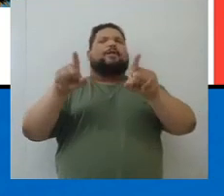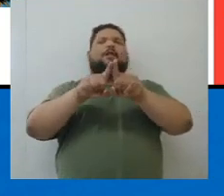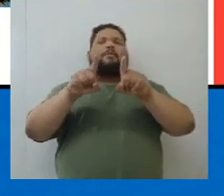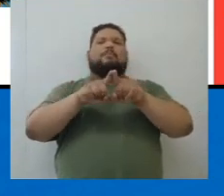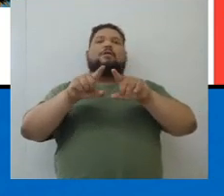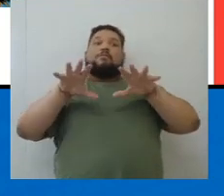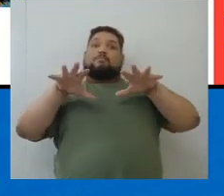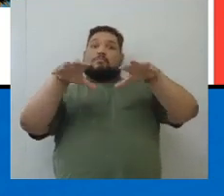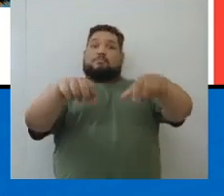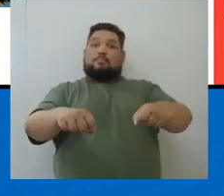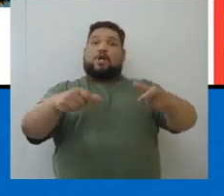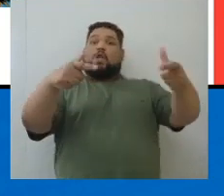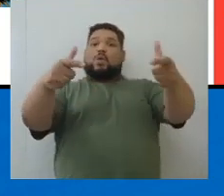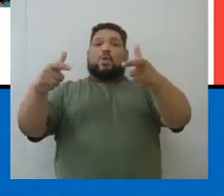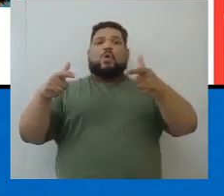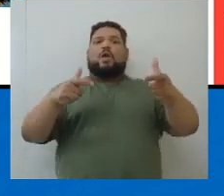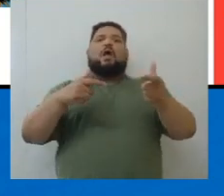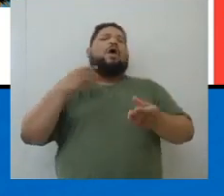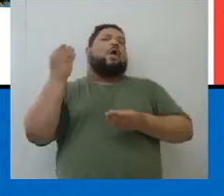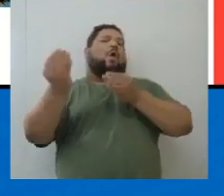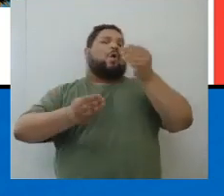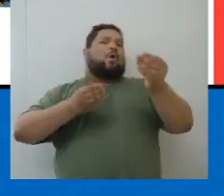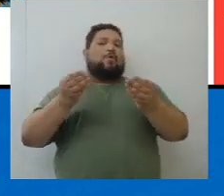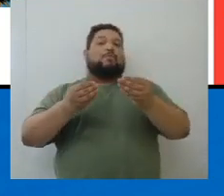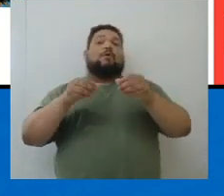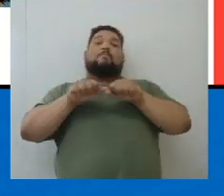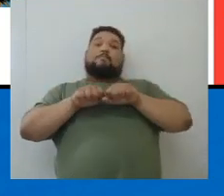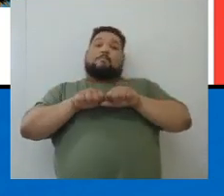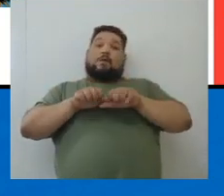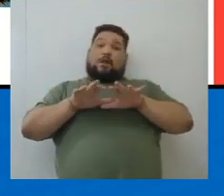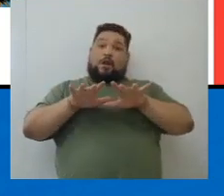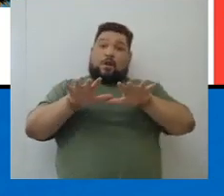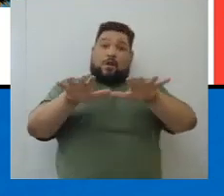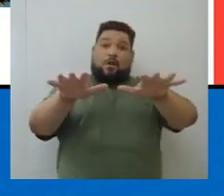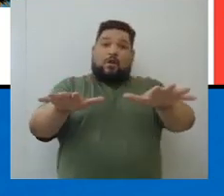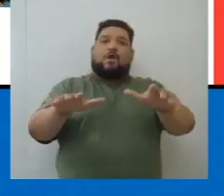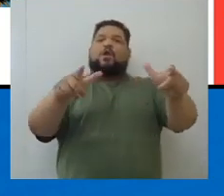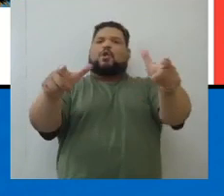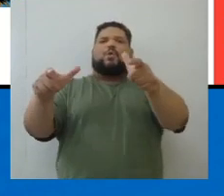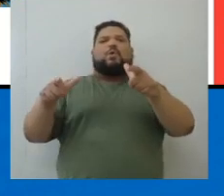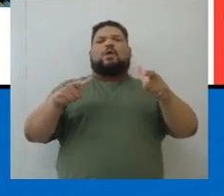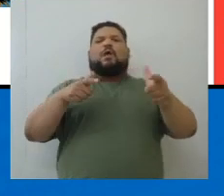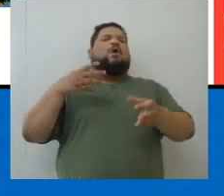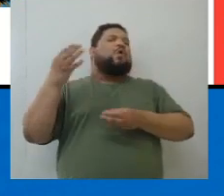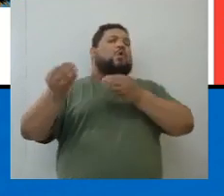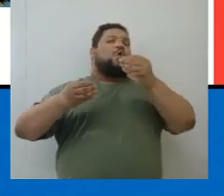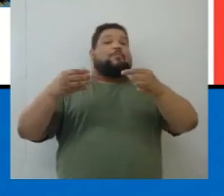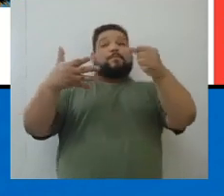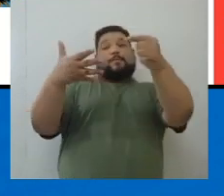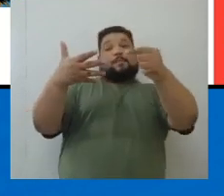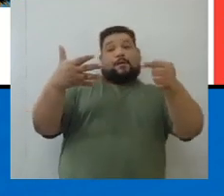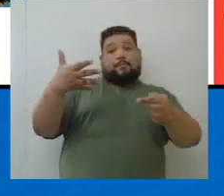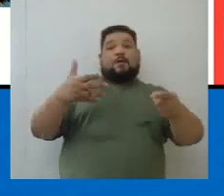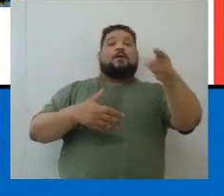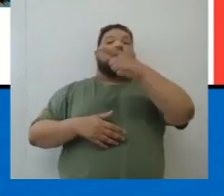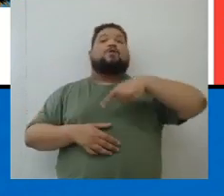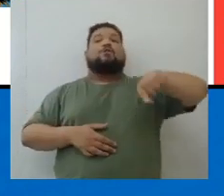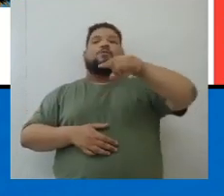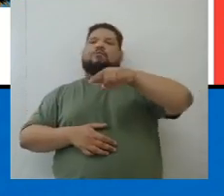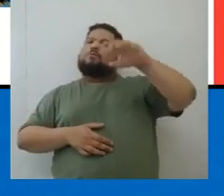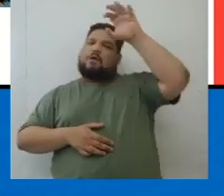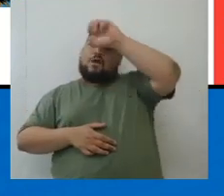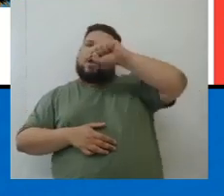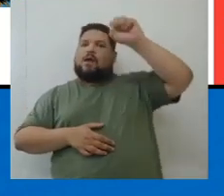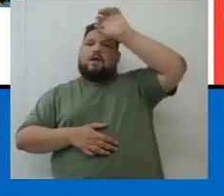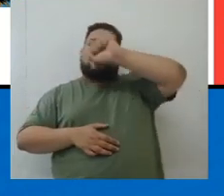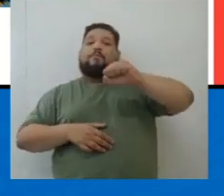de ocupação de novas áreas? Como é que se expande as áreas de forma territorial? Tudo isso são elementos que a gente vai tentar